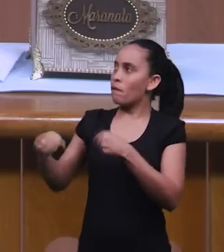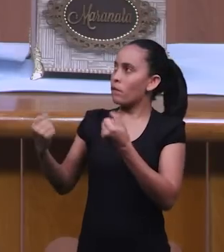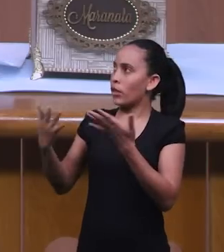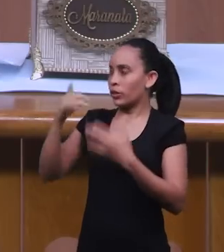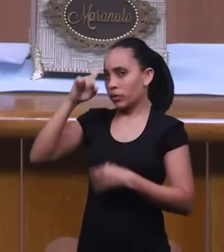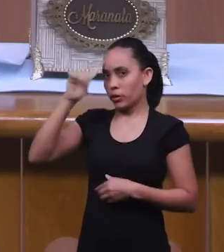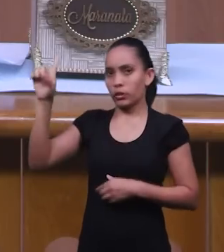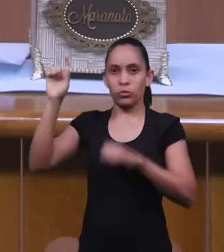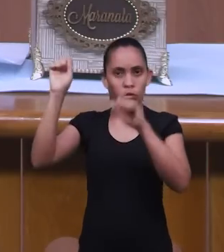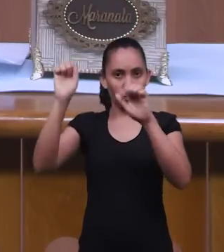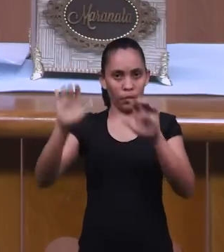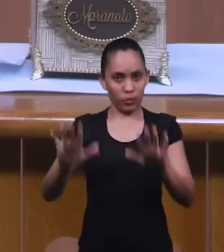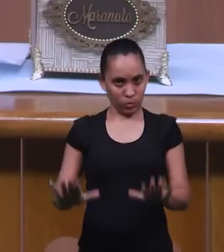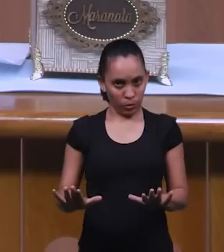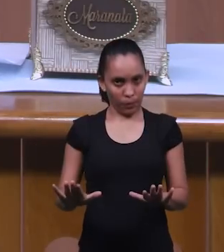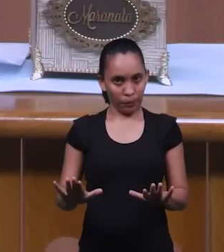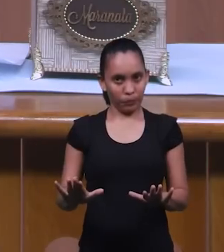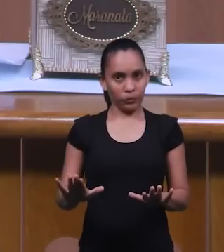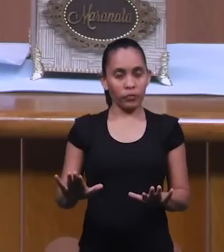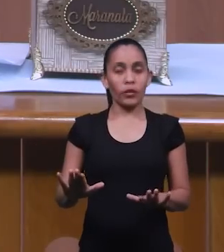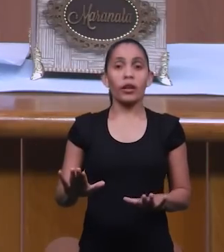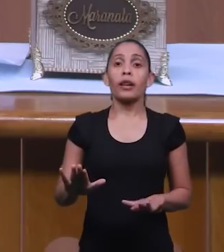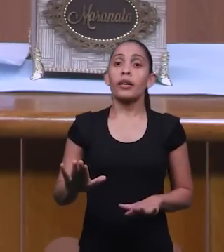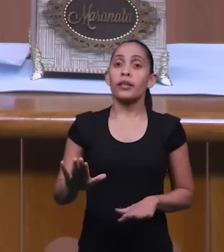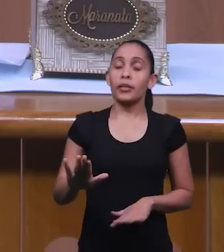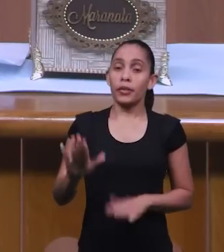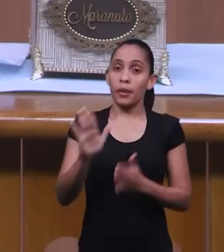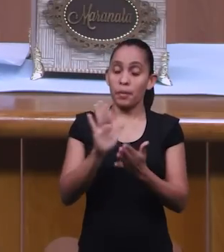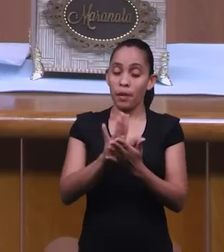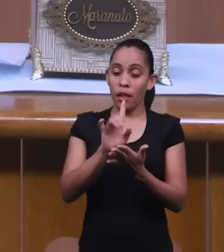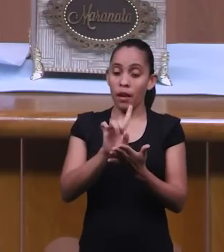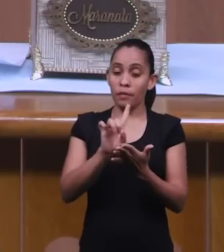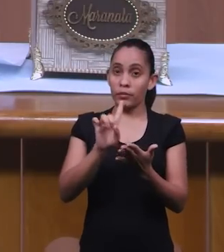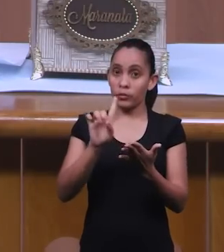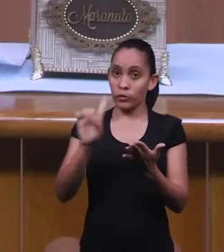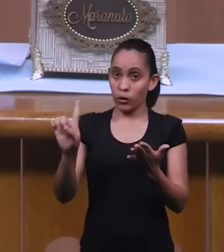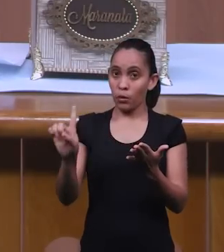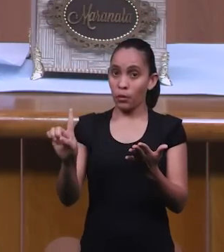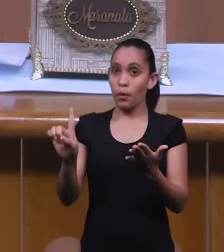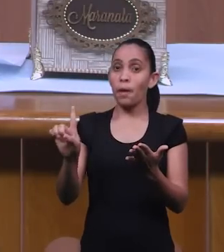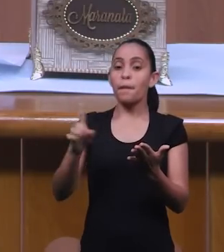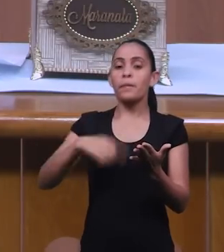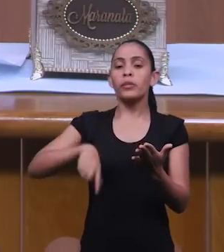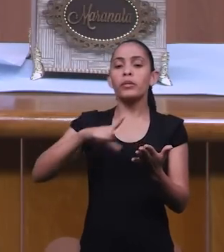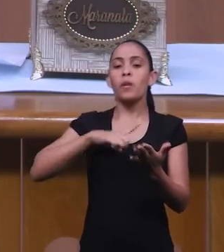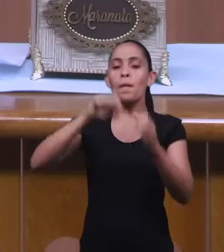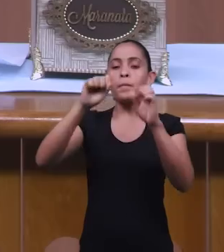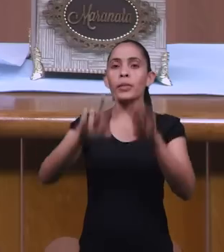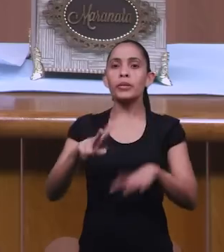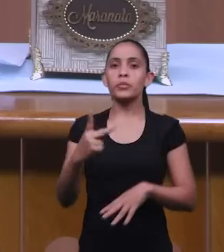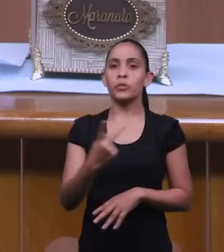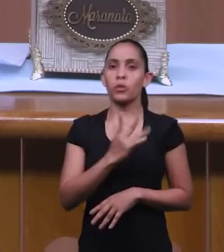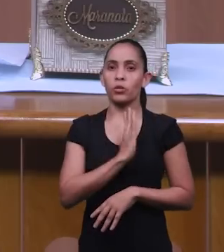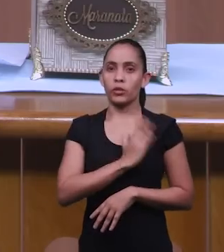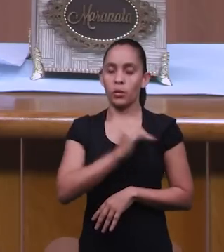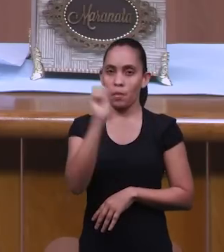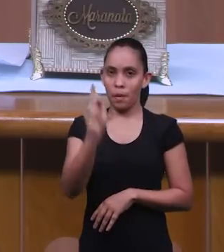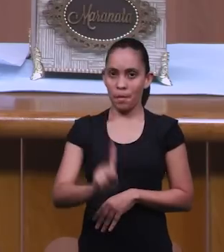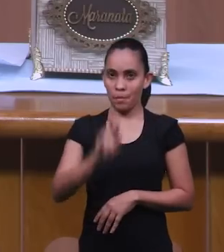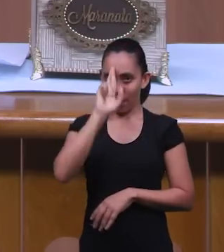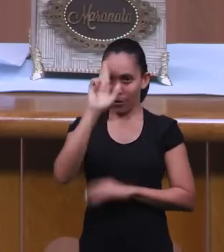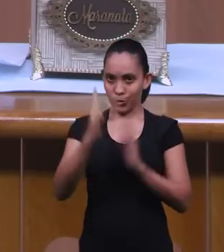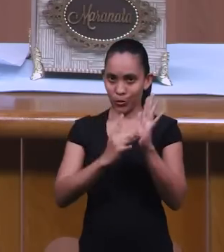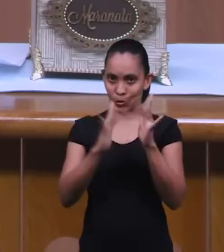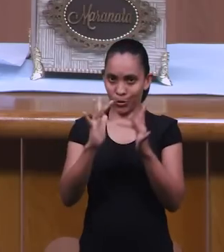ofertando. Que Deus nos abençoe e que a palavra possa servir para uma bênção ao coração dos irmãos.